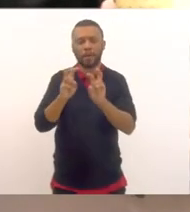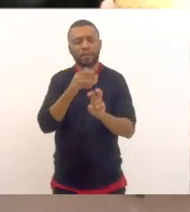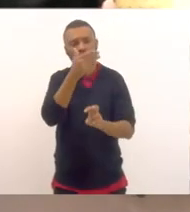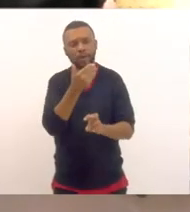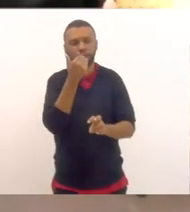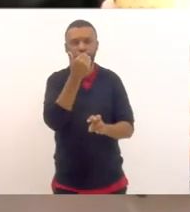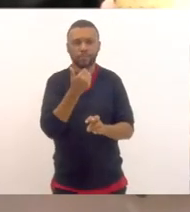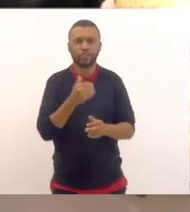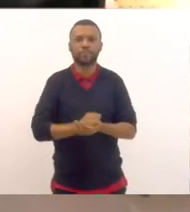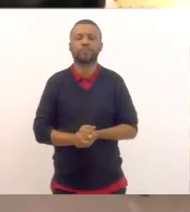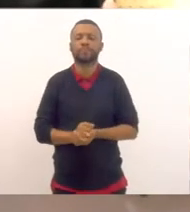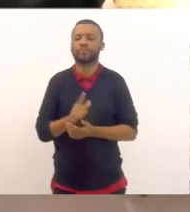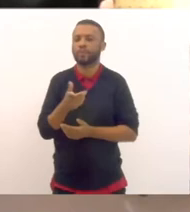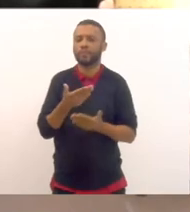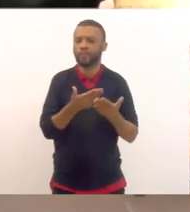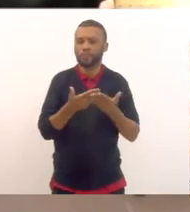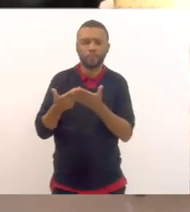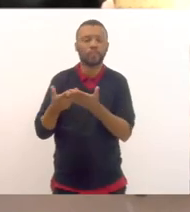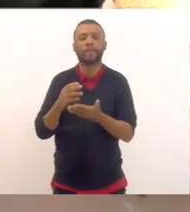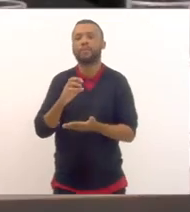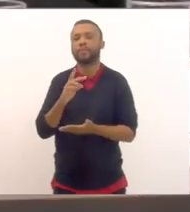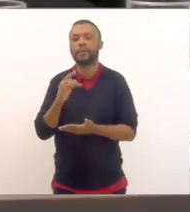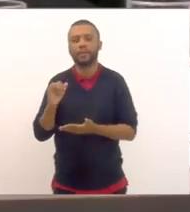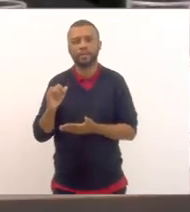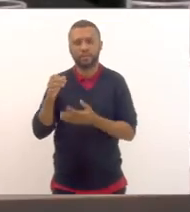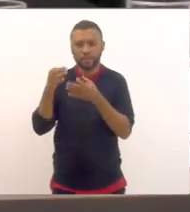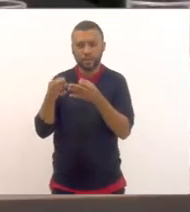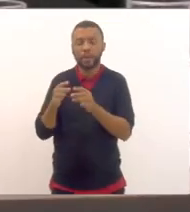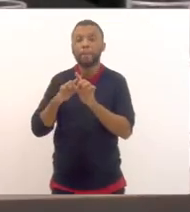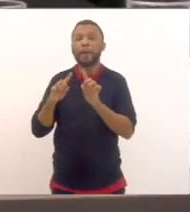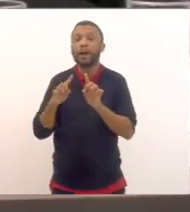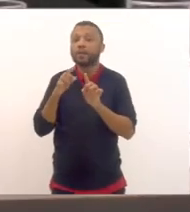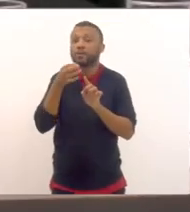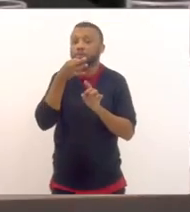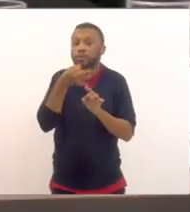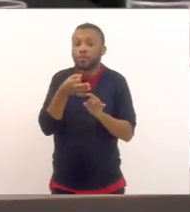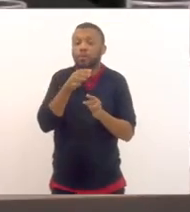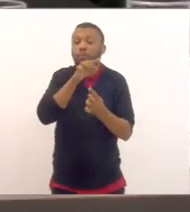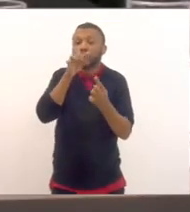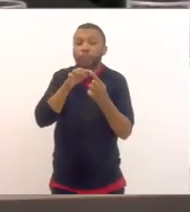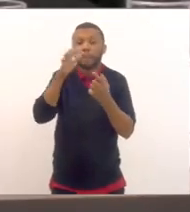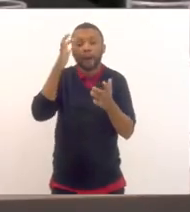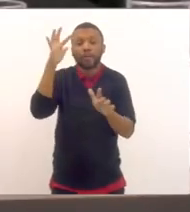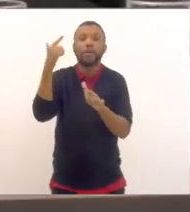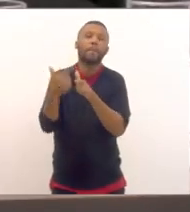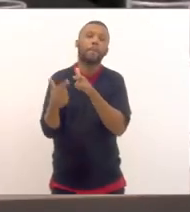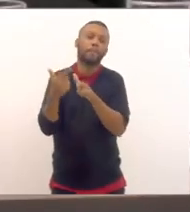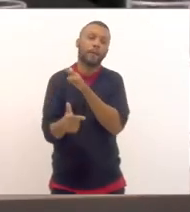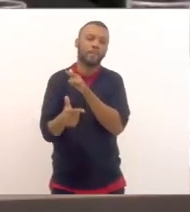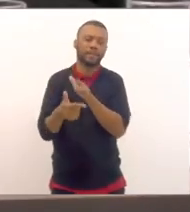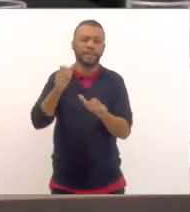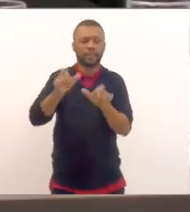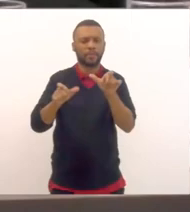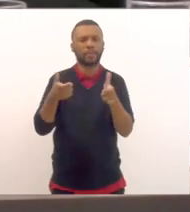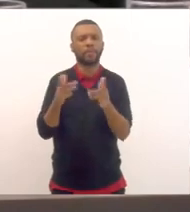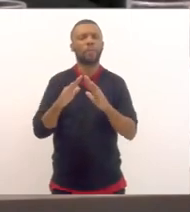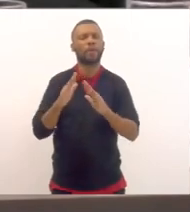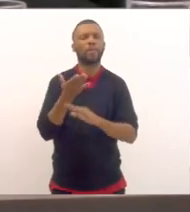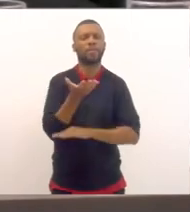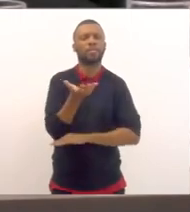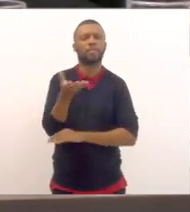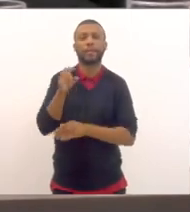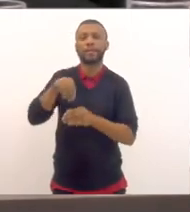Nossa eu solicito seu encaminhou a CPI 300 sim depois de vista para se resolver o problema dessas dessas pessoas que estão morando